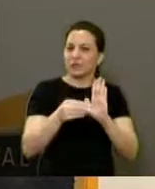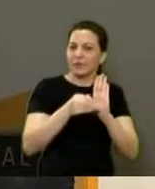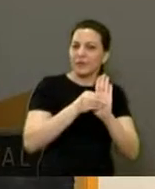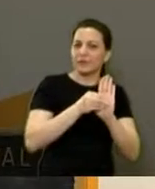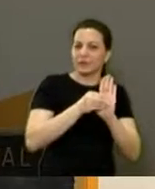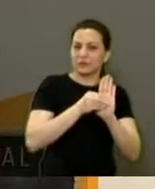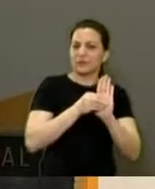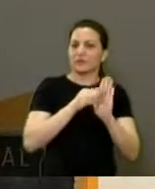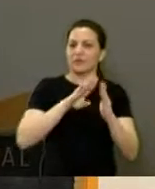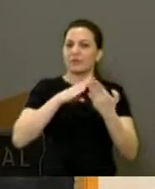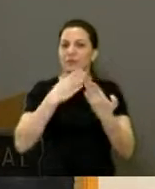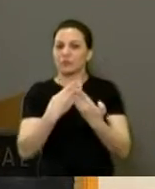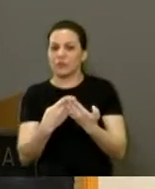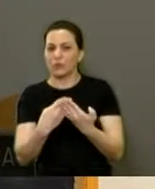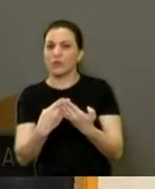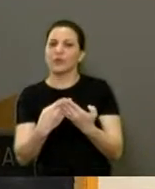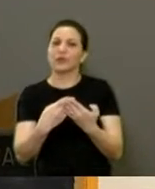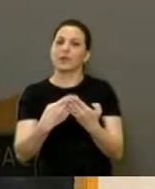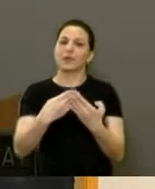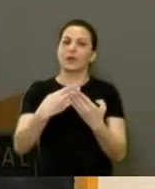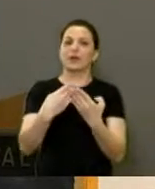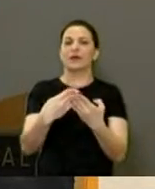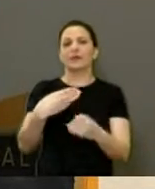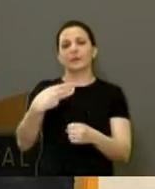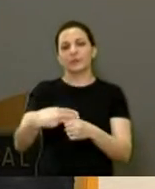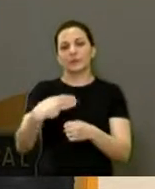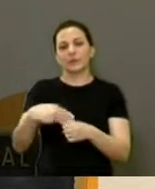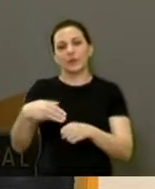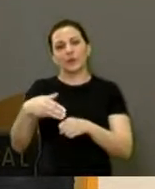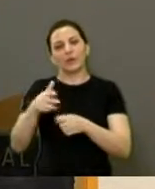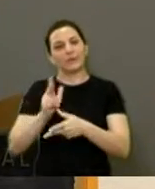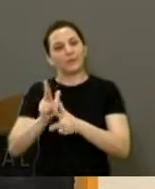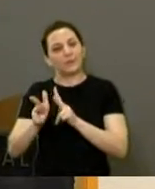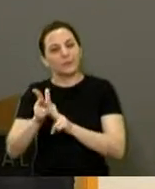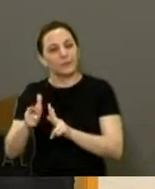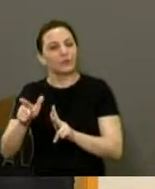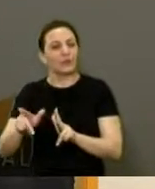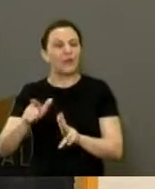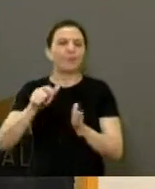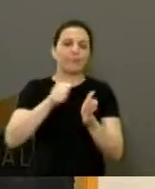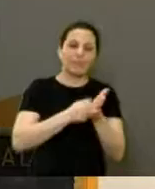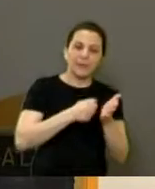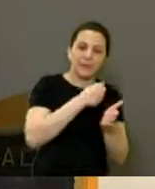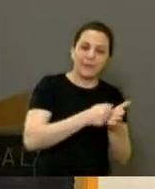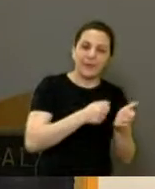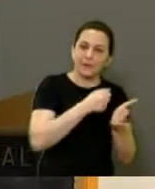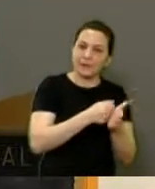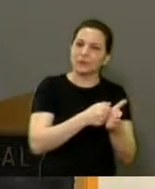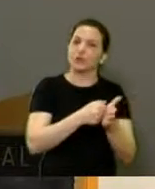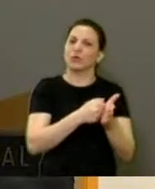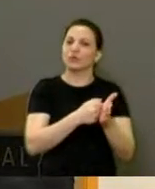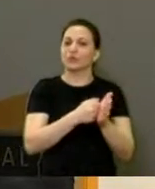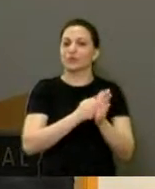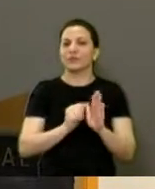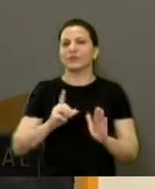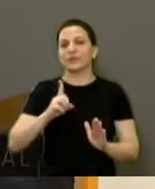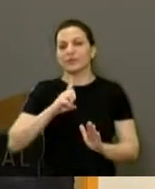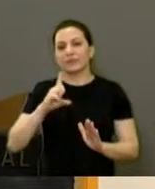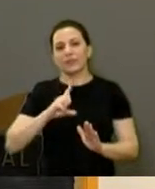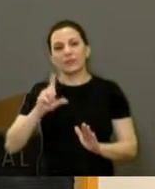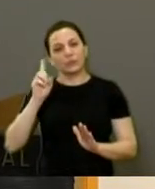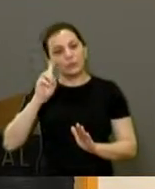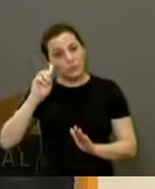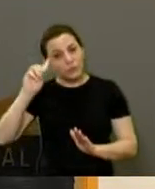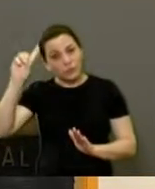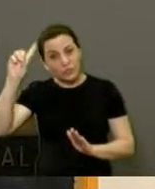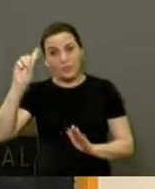municipal também, já que conversando às vezes não dá, tornar obrigatório também, da mesma forma que se comemora o Dia das